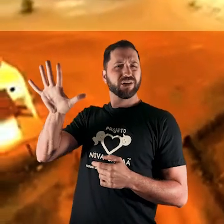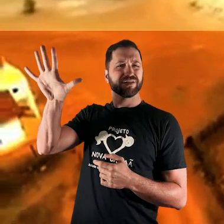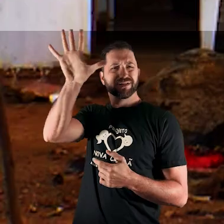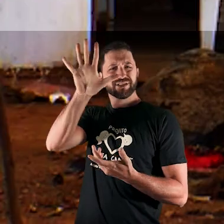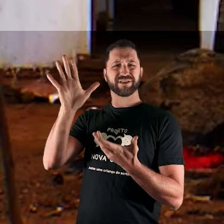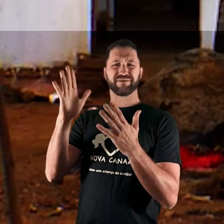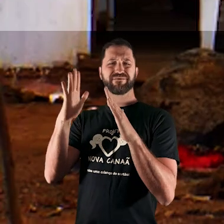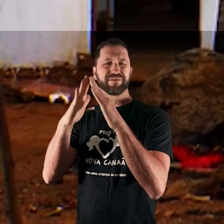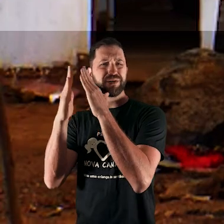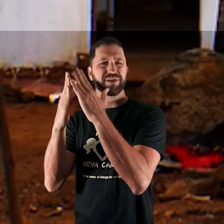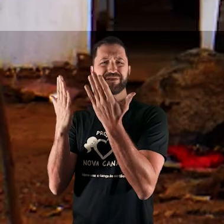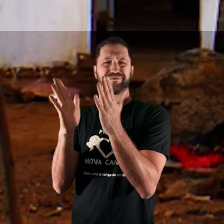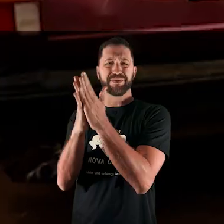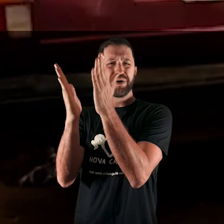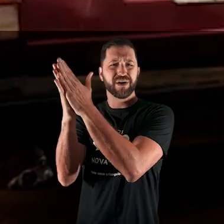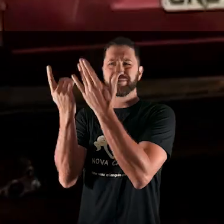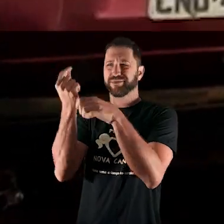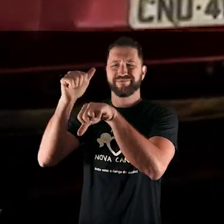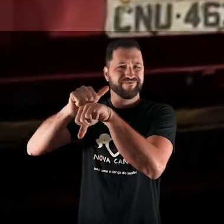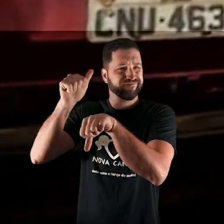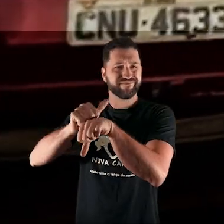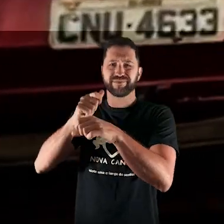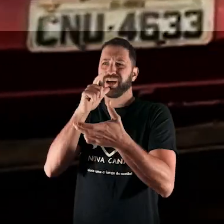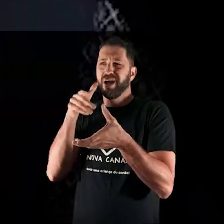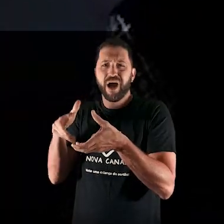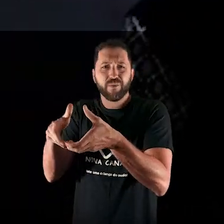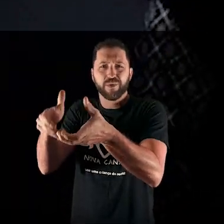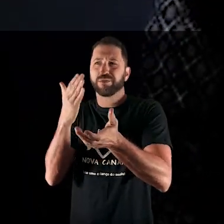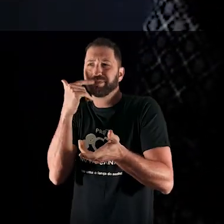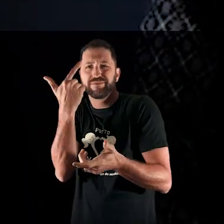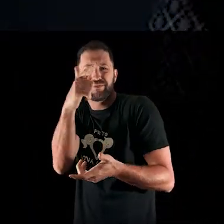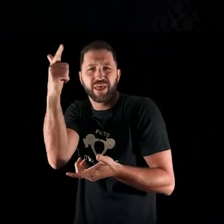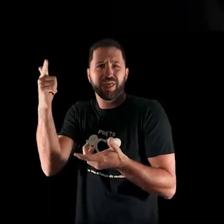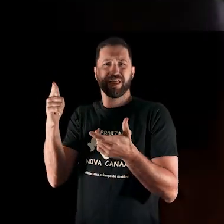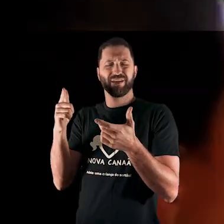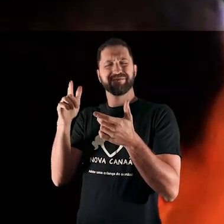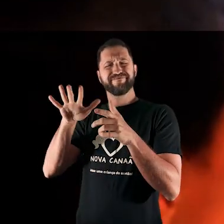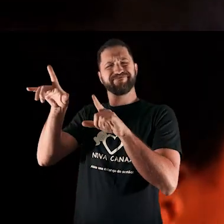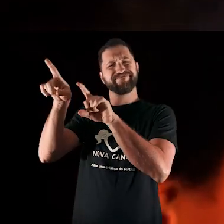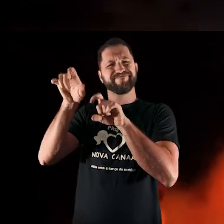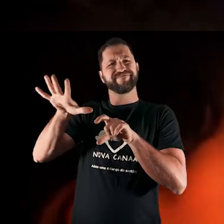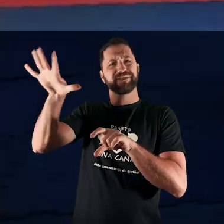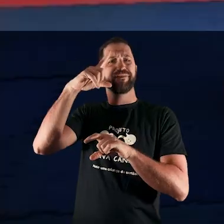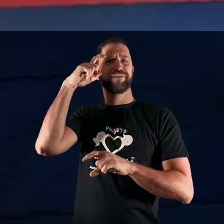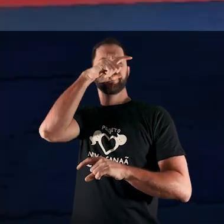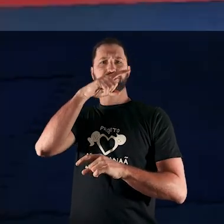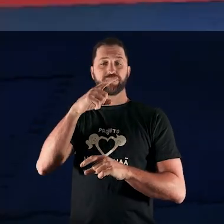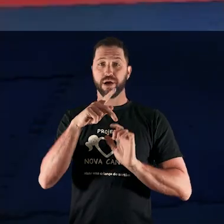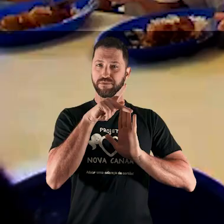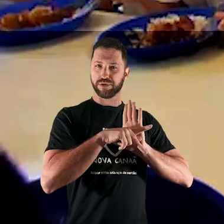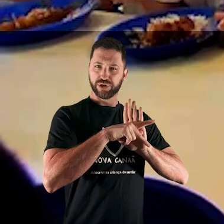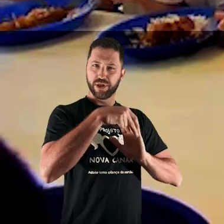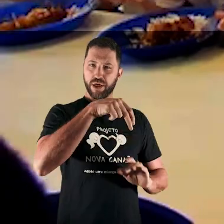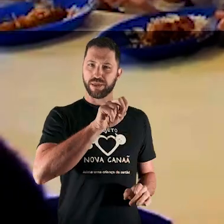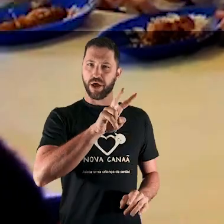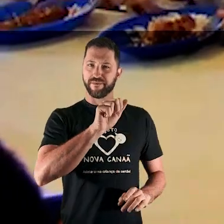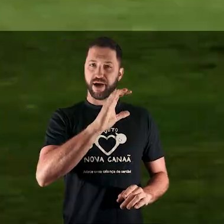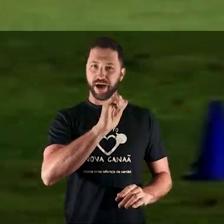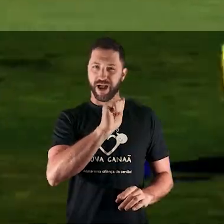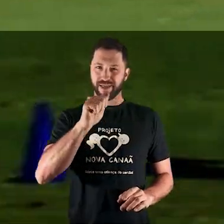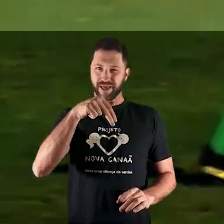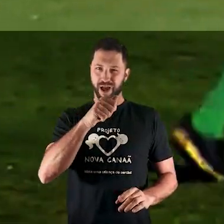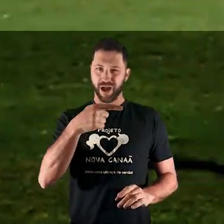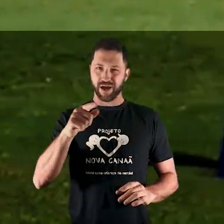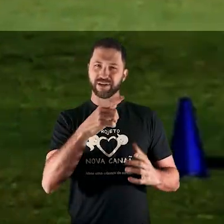sertão nordestino não têm acesso a água limpa, saúde, educação e alimentação. E o projeto Nova Canaã está fazendo a diferença na